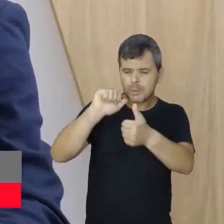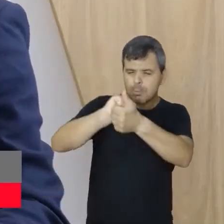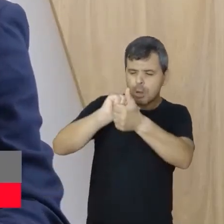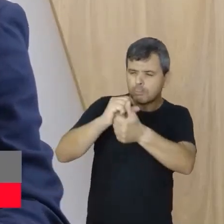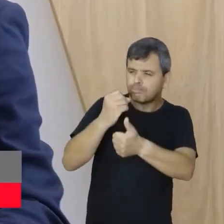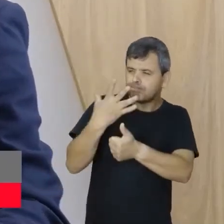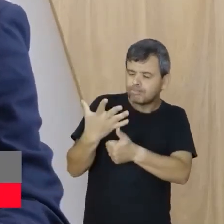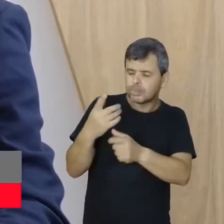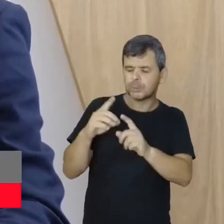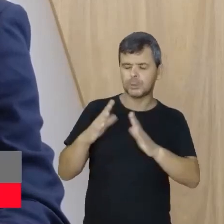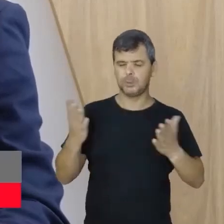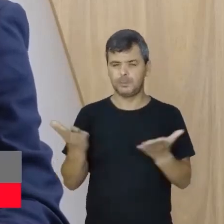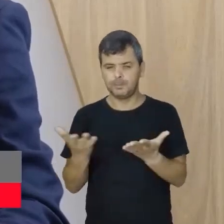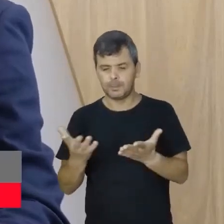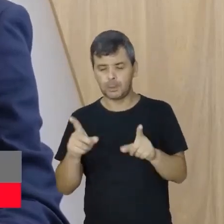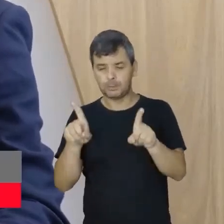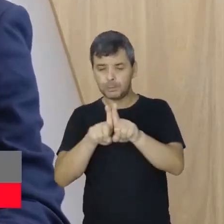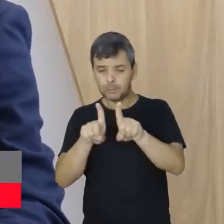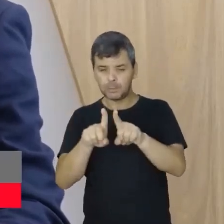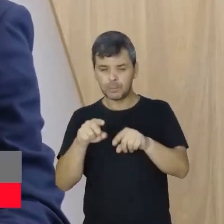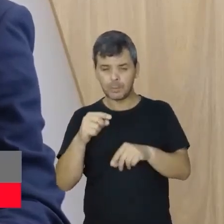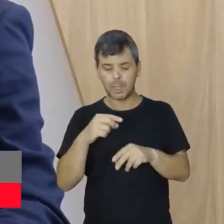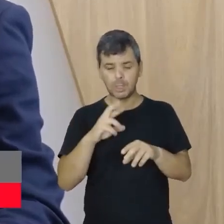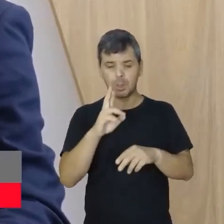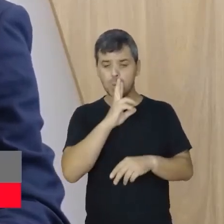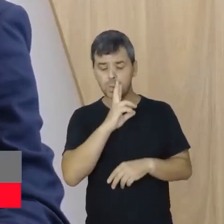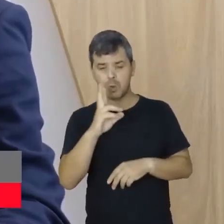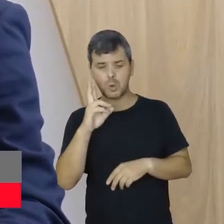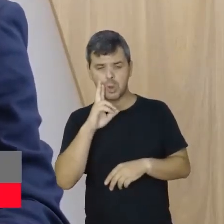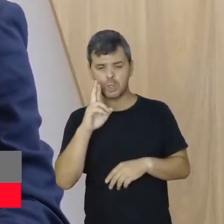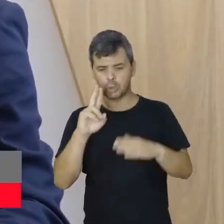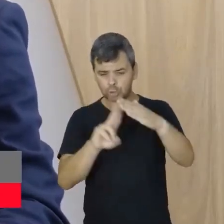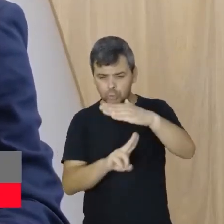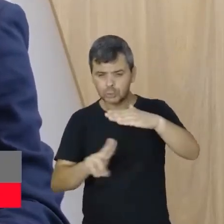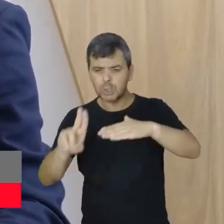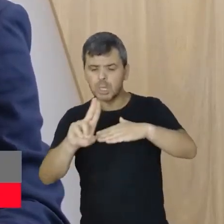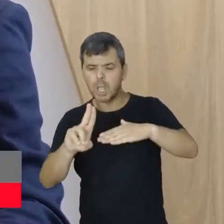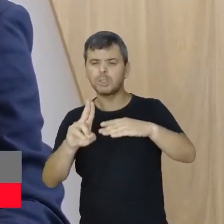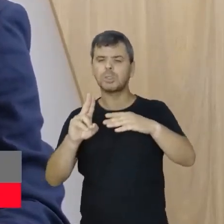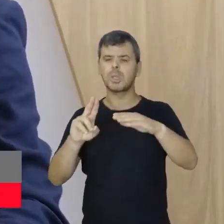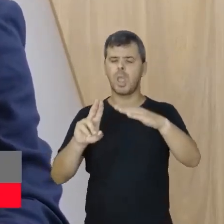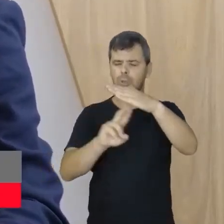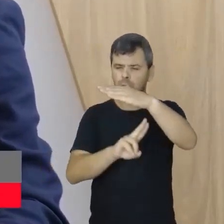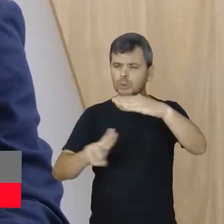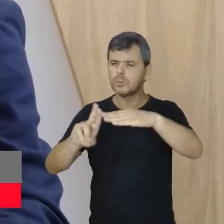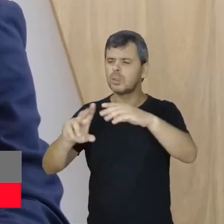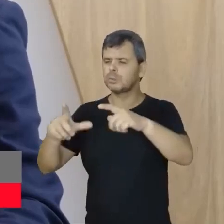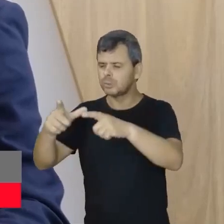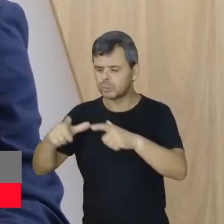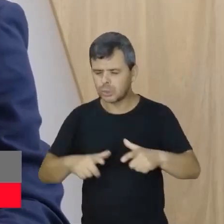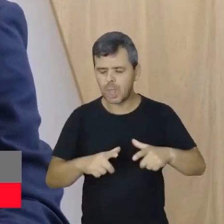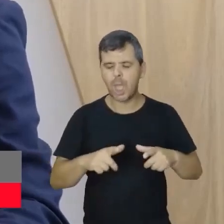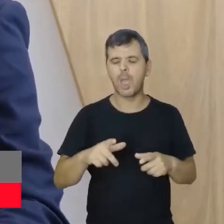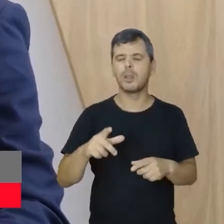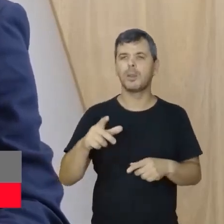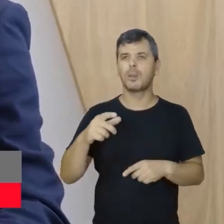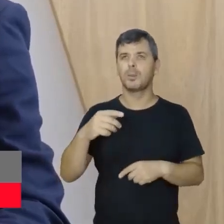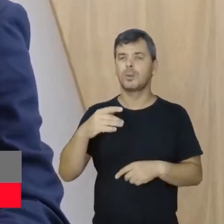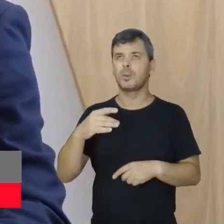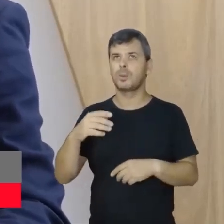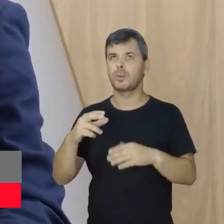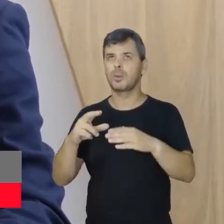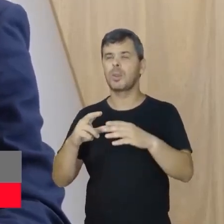qualidade. Agora, também nos restaurantes universitários, nas universidades, nos hospitais públicos federais,